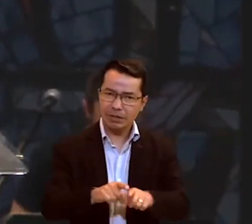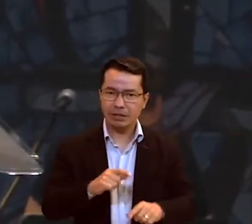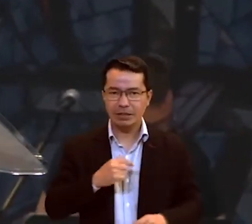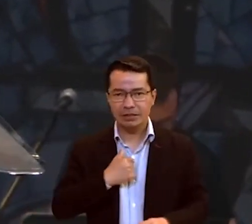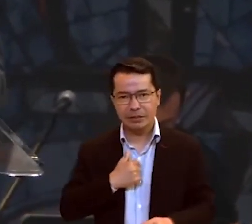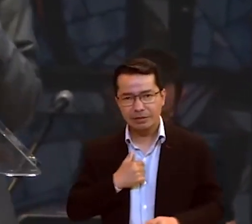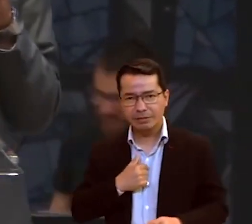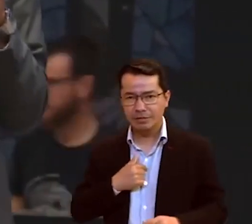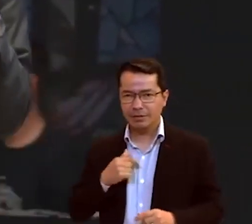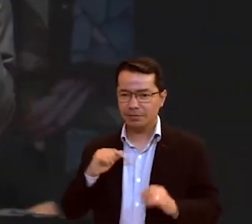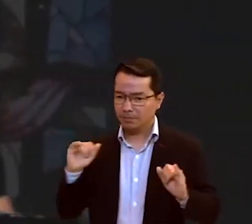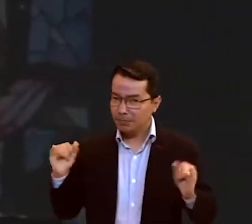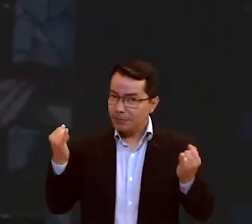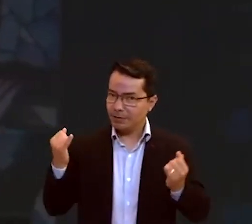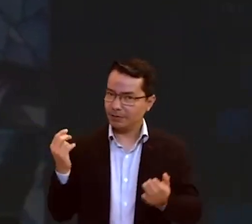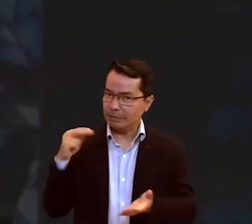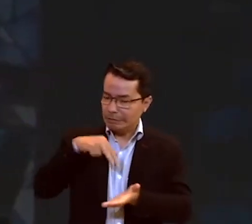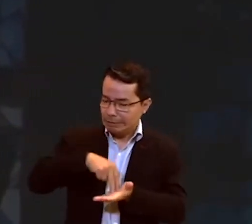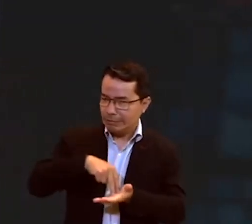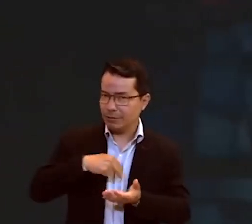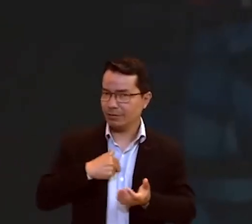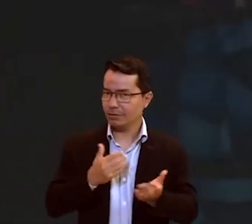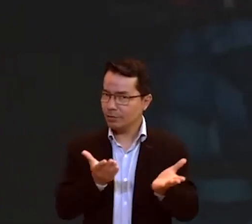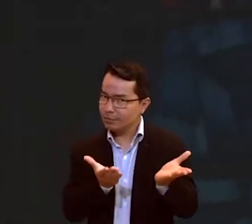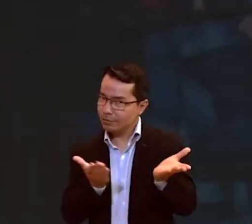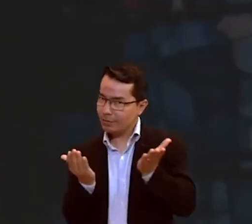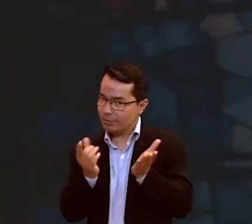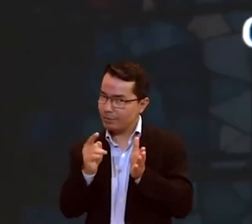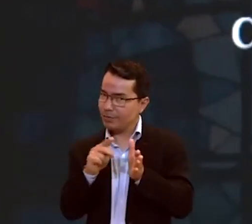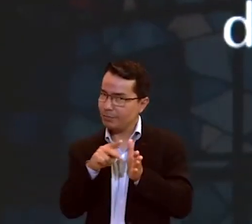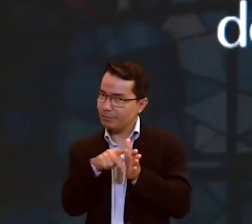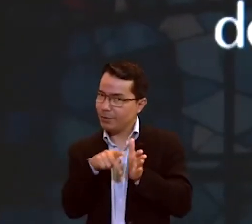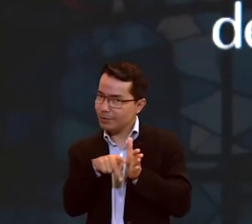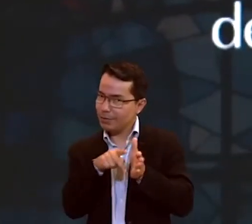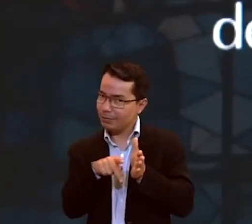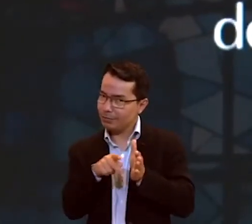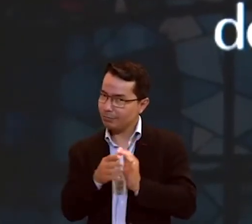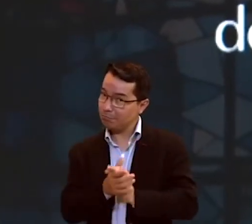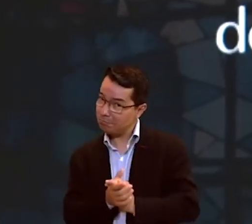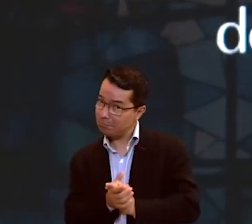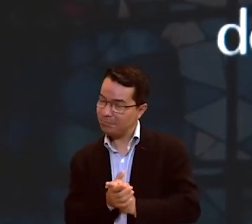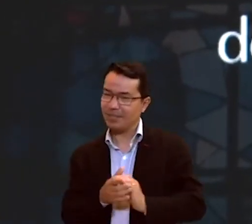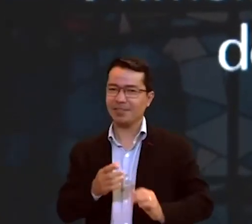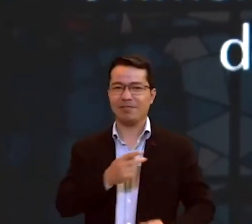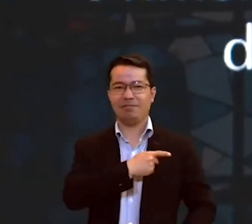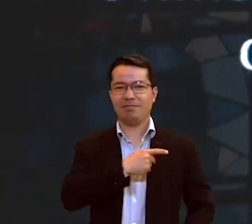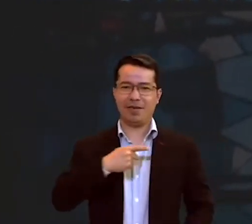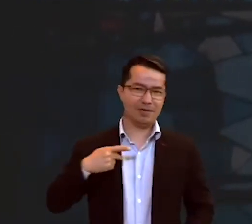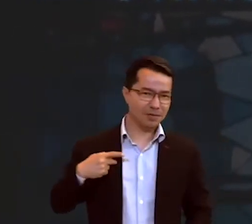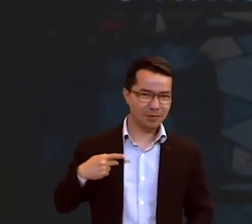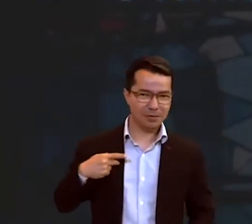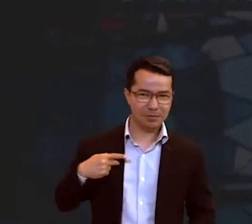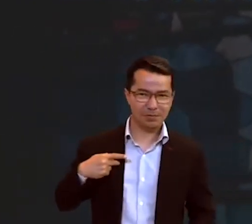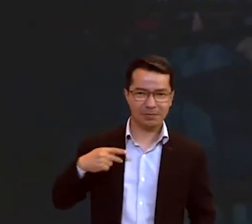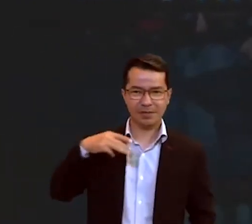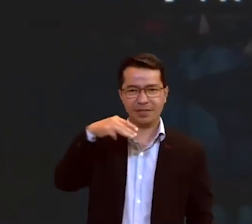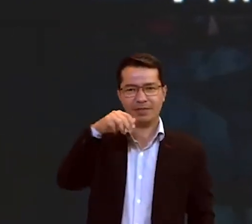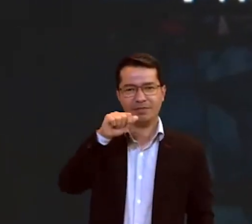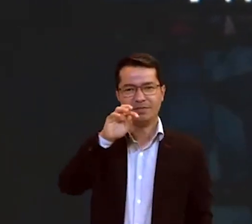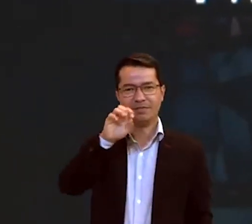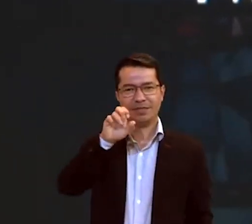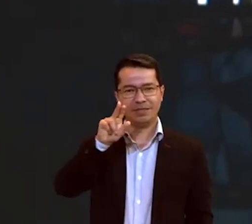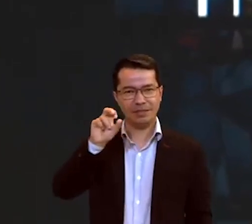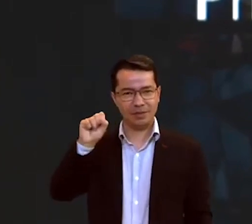merchan, do Campus Portão. Então eu sou o pastor Mateus, lá do Campus Portão. E aí você pode perguntar, o que é um